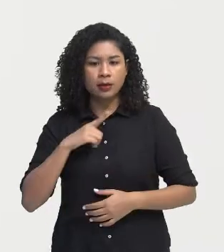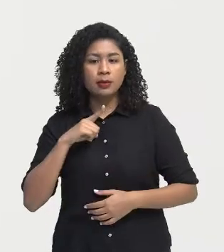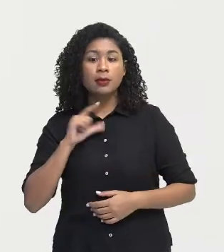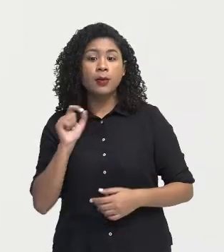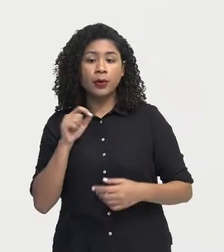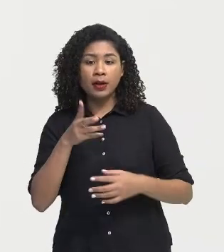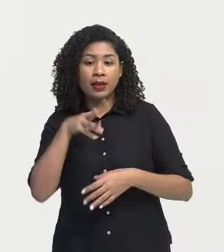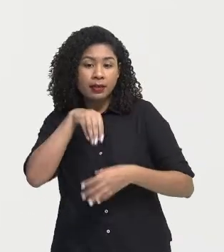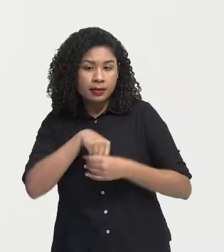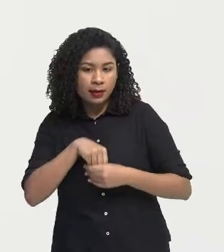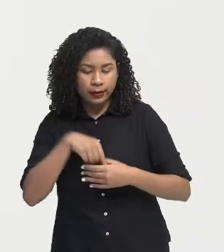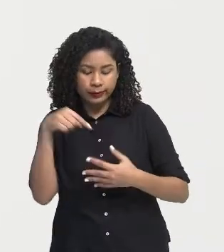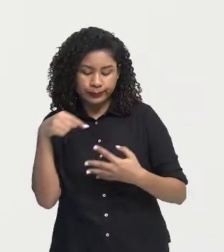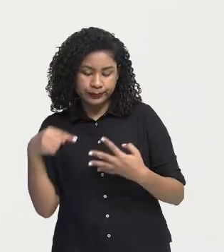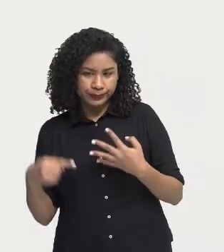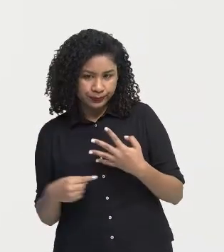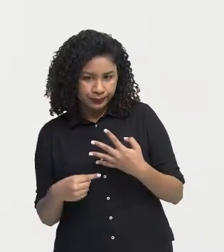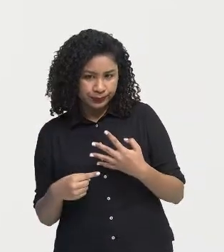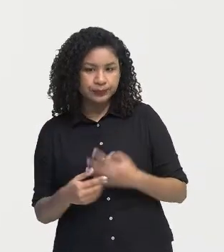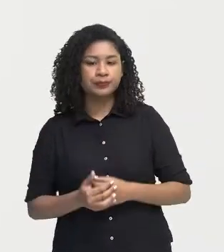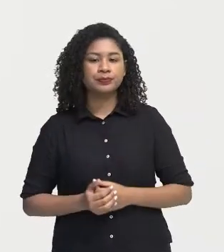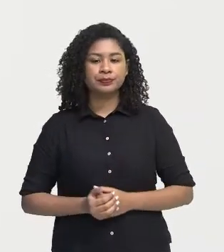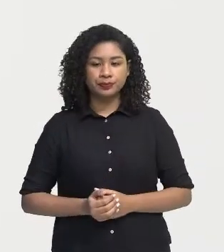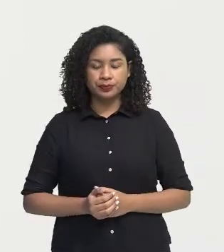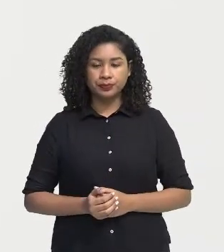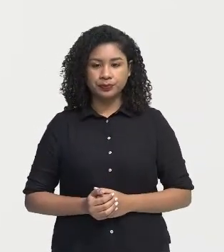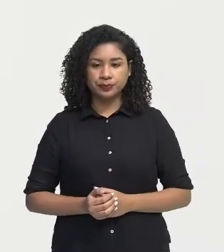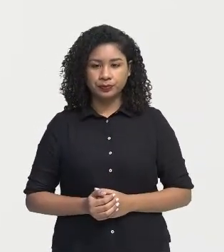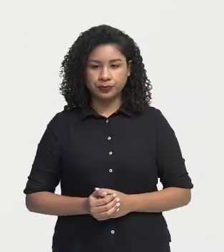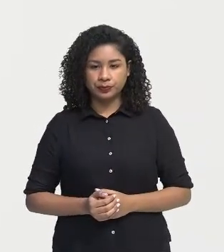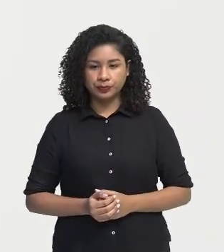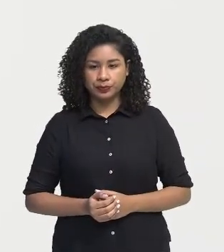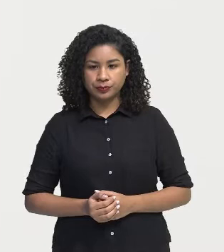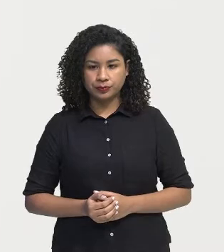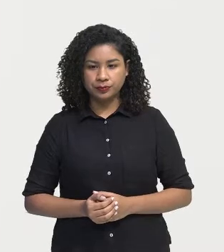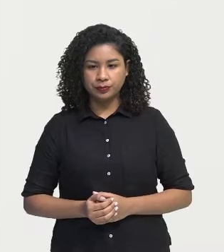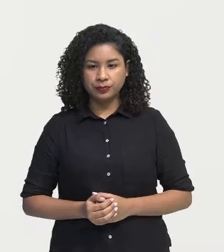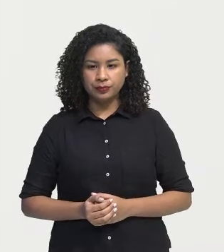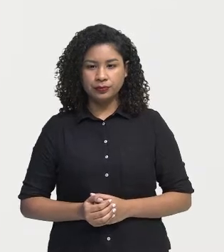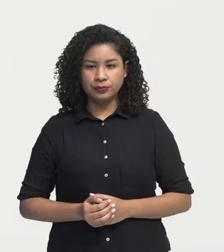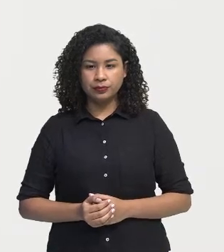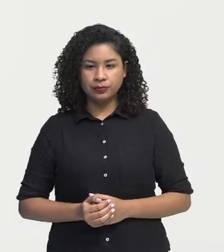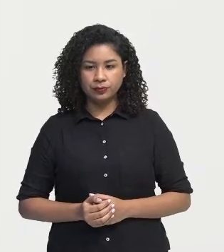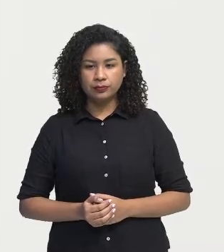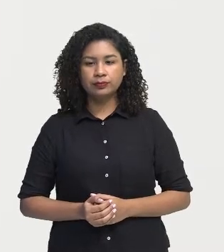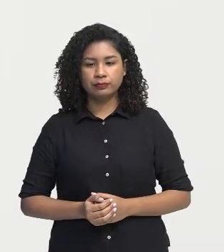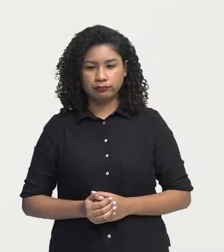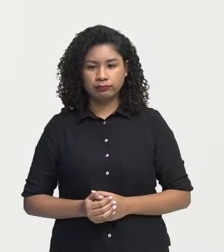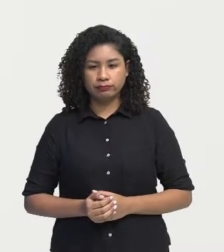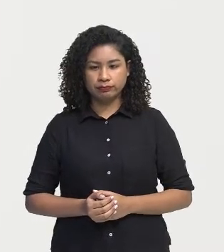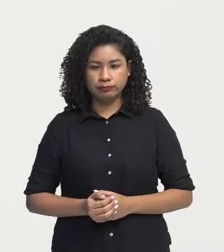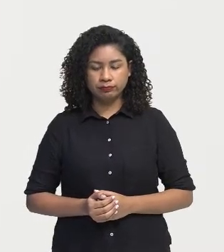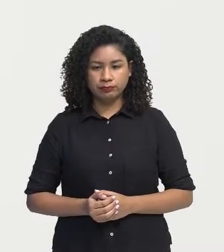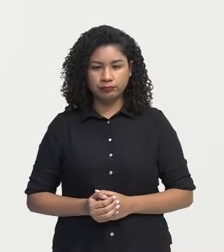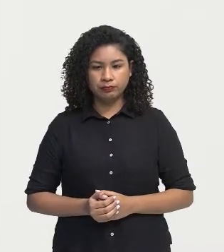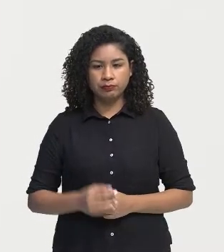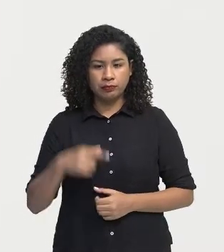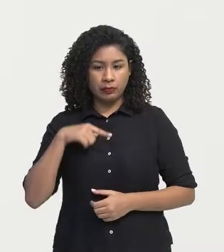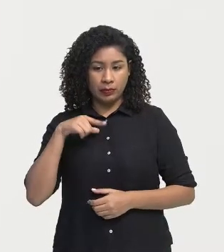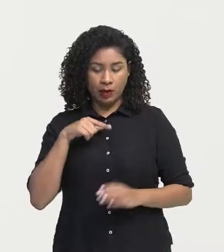carioteca, apresentam seu núcleo definido. Olha só, elas vão apresentar nessa região